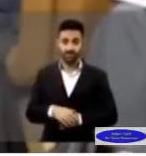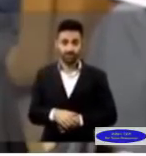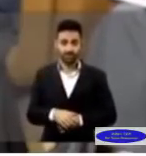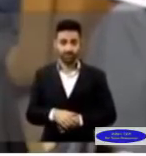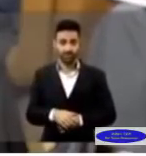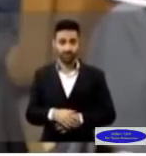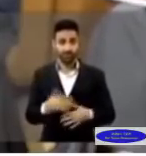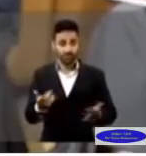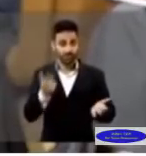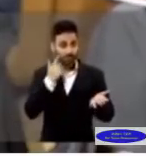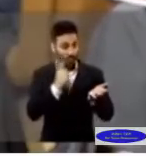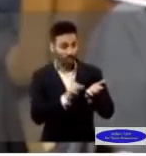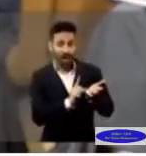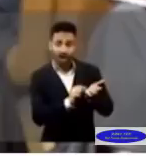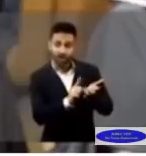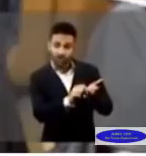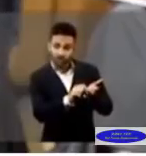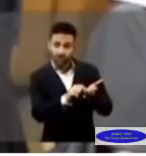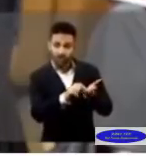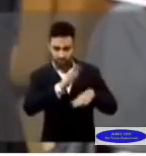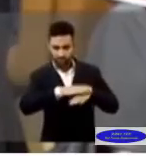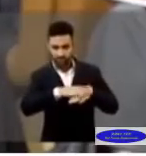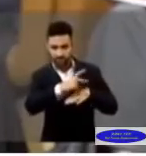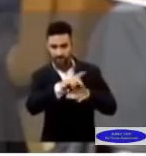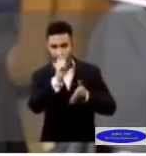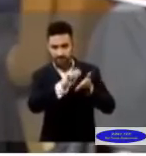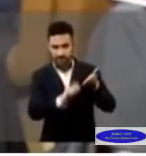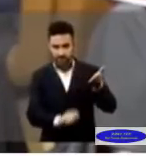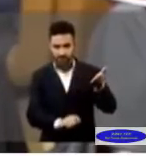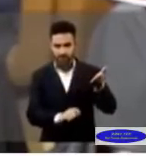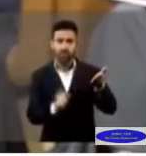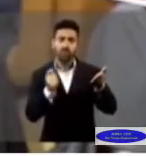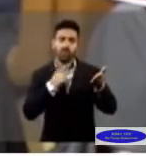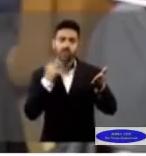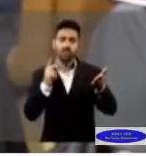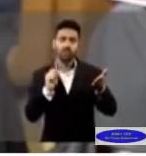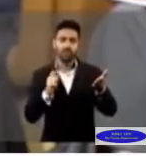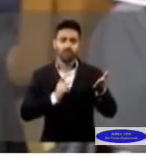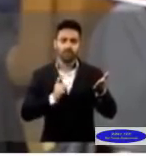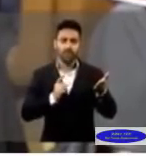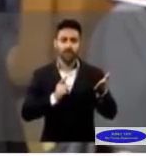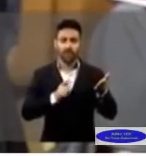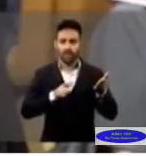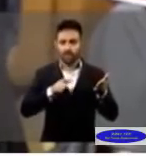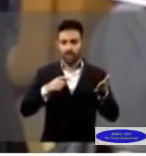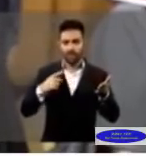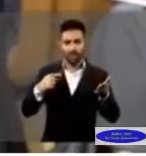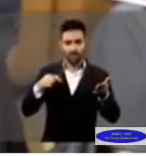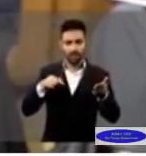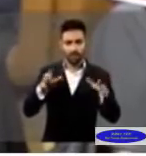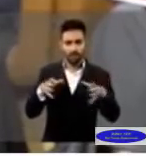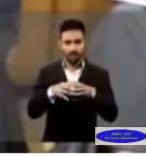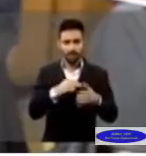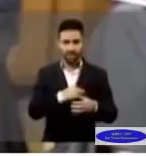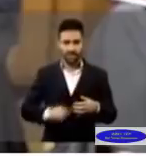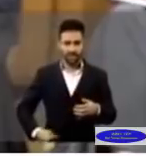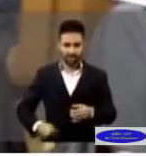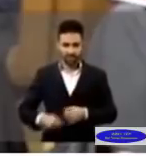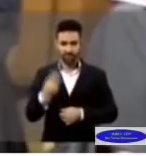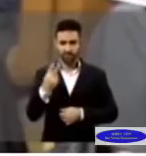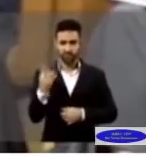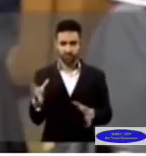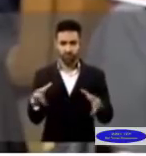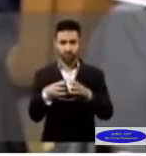às vésperas de um julgamento no plenário do Supremo Tribunal Federal, vai à imprensa para se pronunciar sobre o